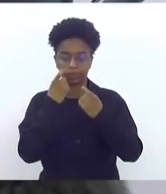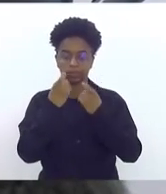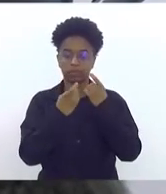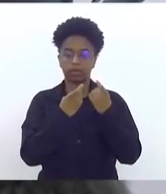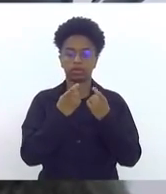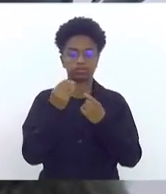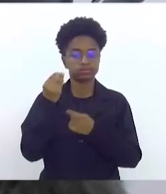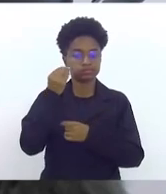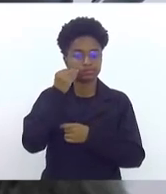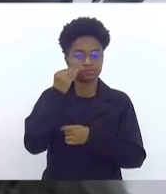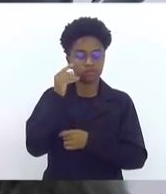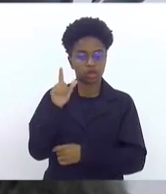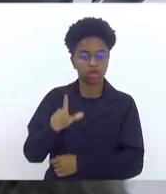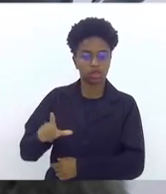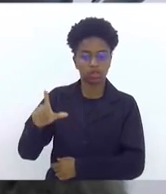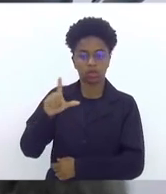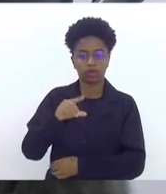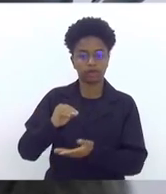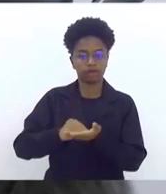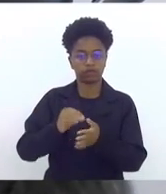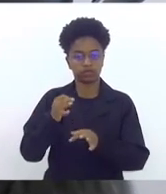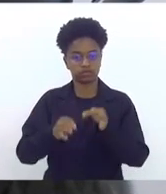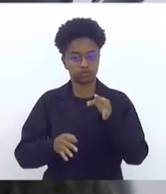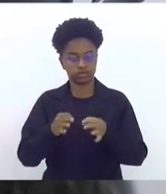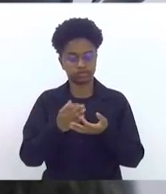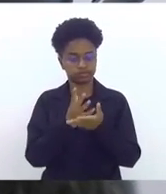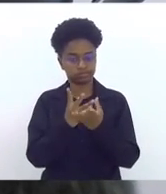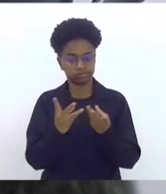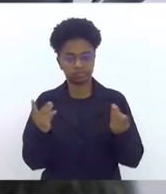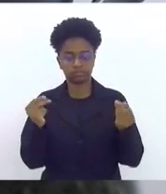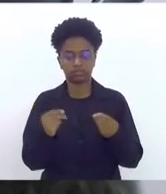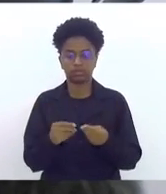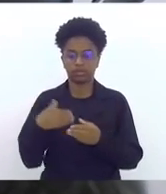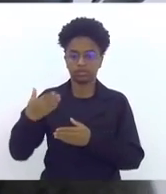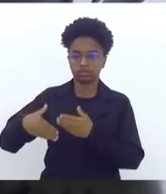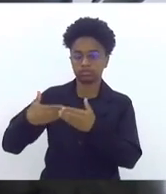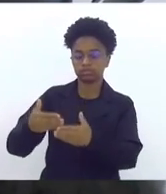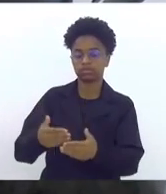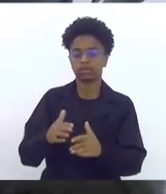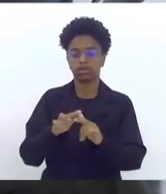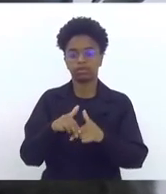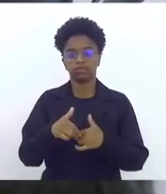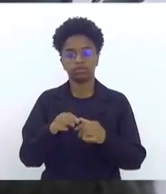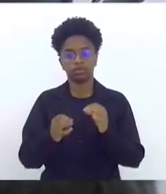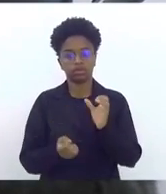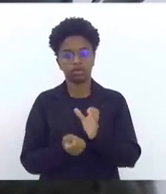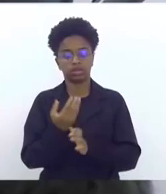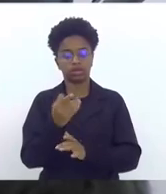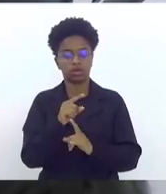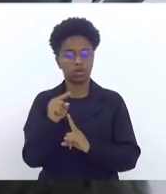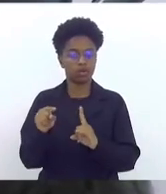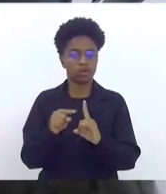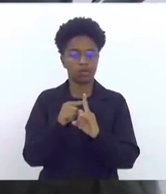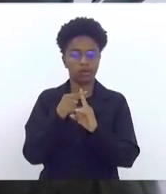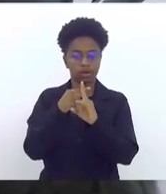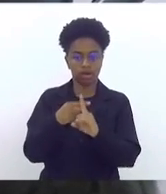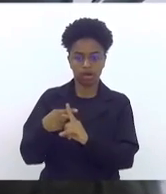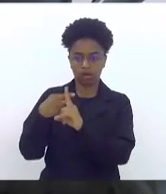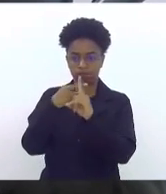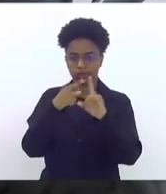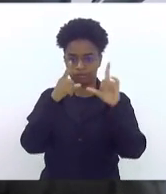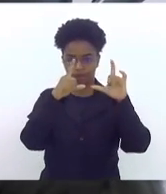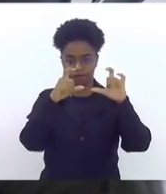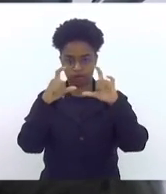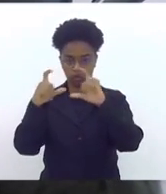superação dessa lógica de injustiça que é perpetuada, inclusive, com a formulação de um álbum de fotografias que a